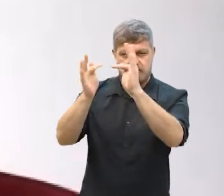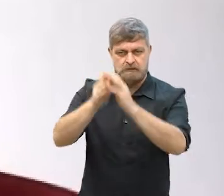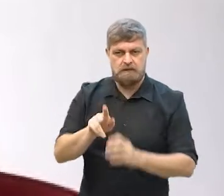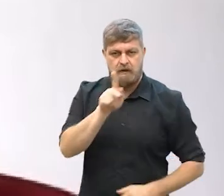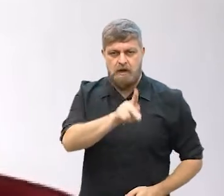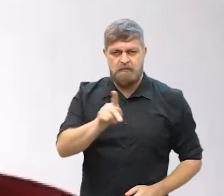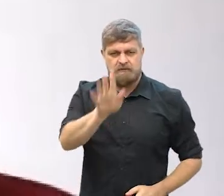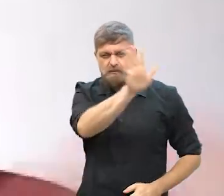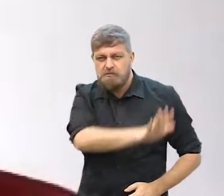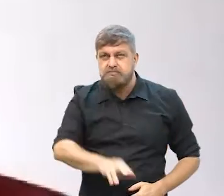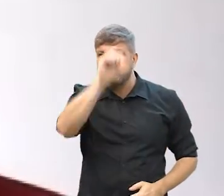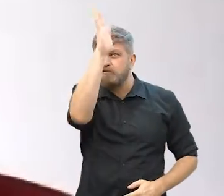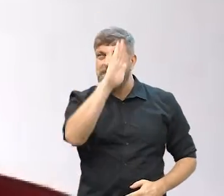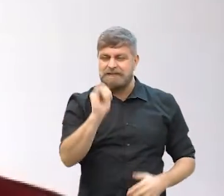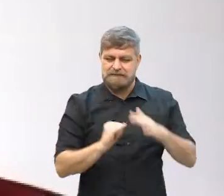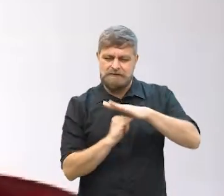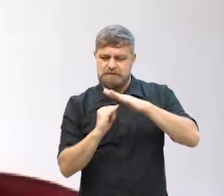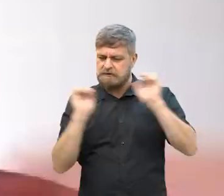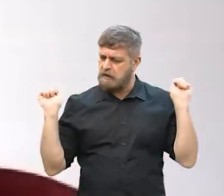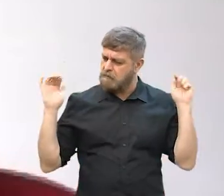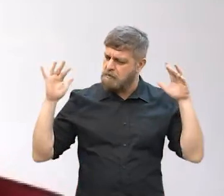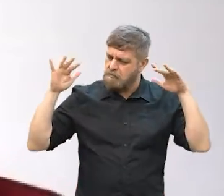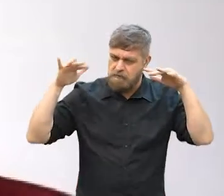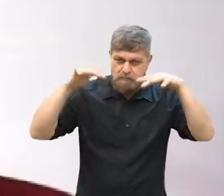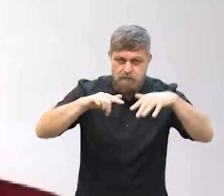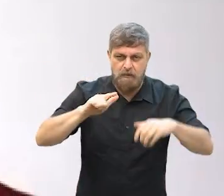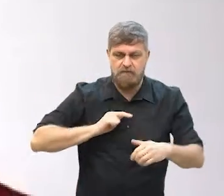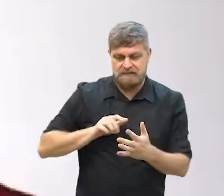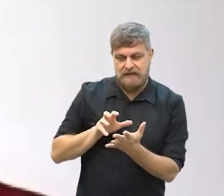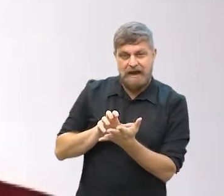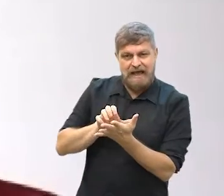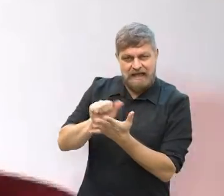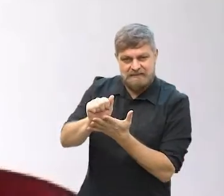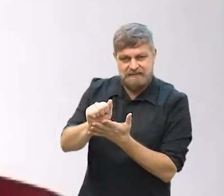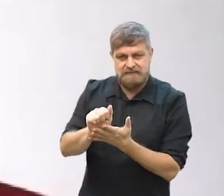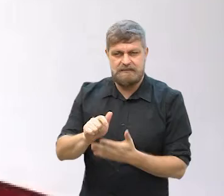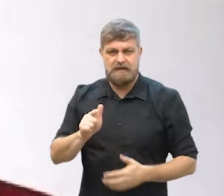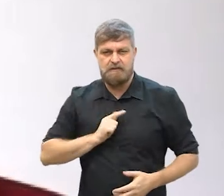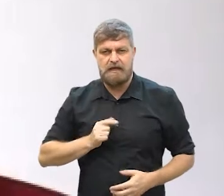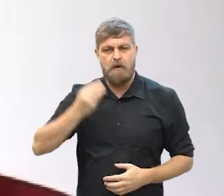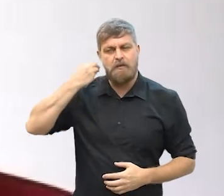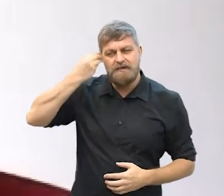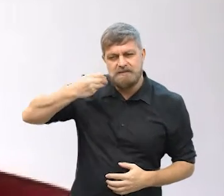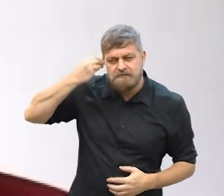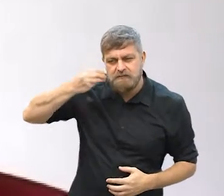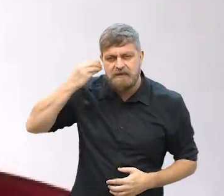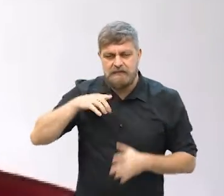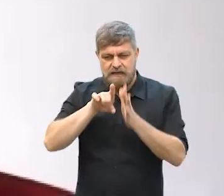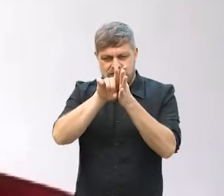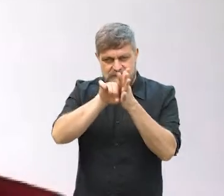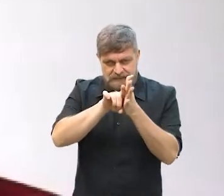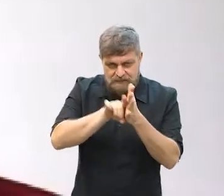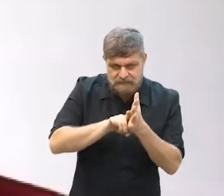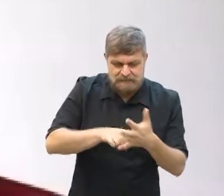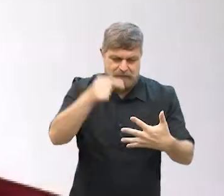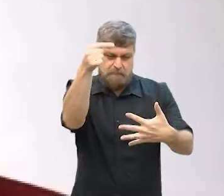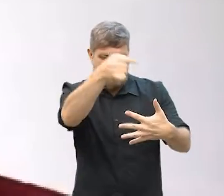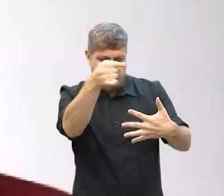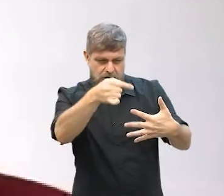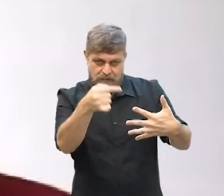professores de todo o Brasil, né, de várias instituições, acabaram escrevendo projetos, relatos de experiência, pesquisas